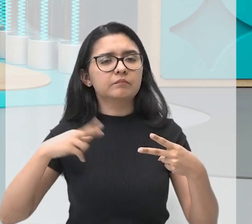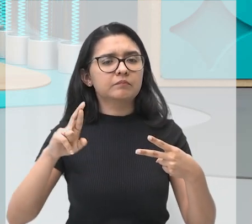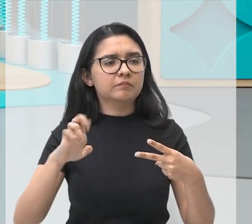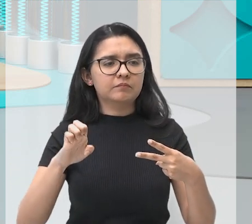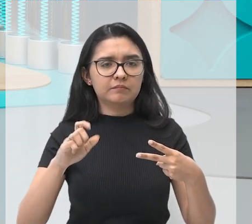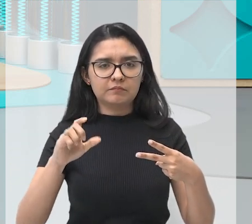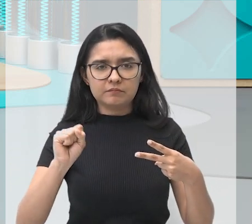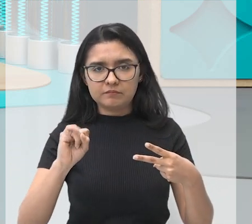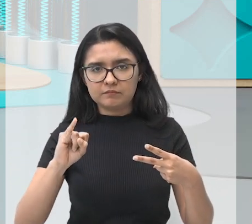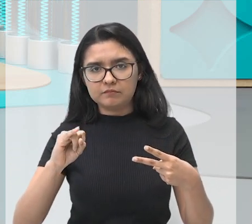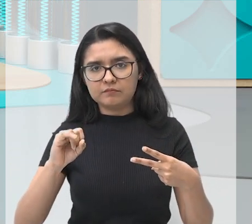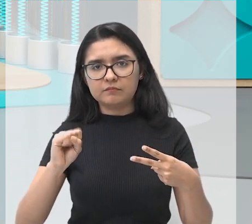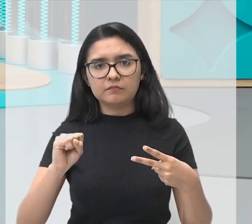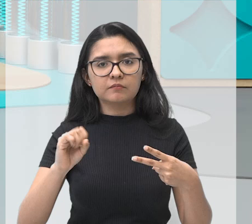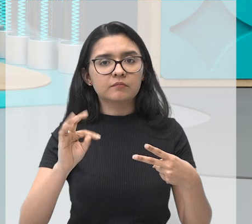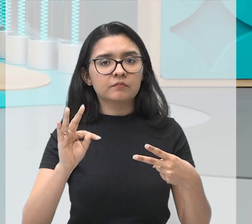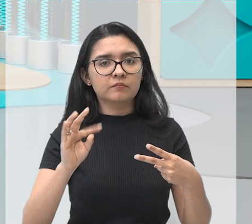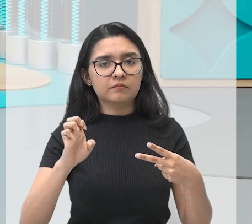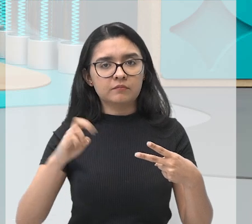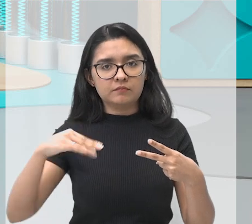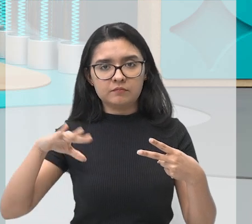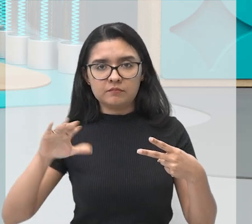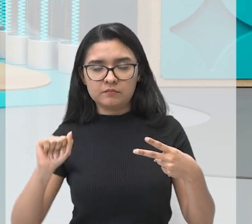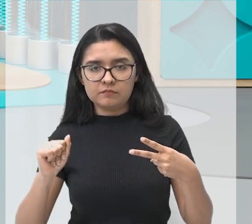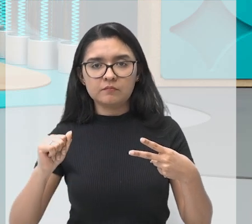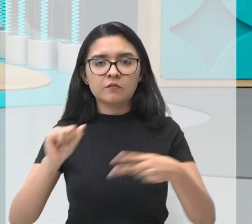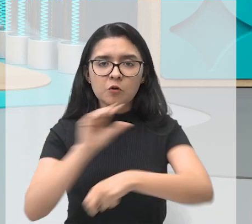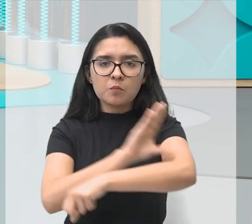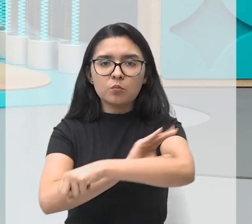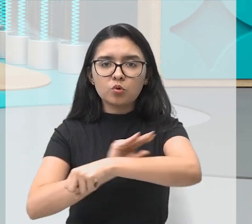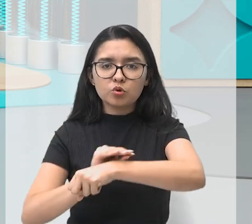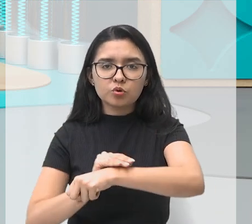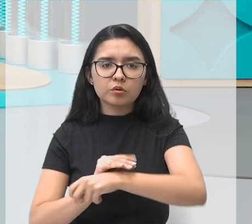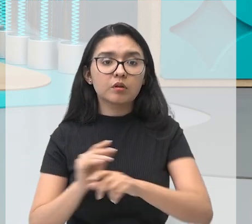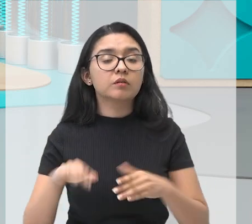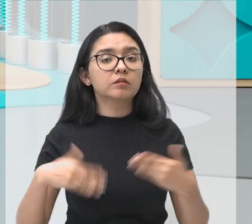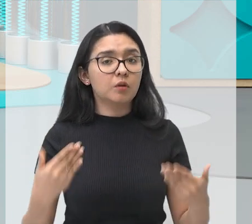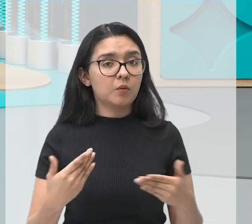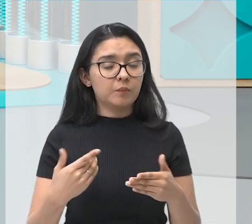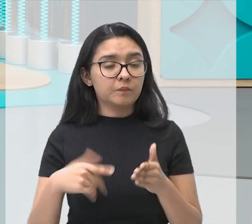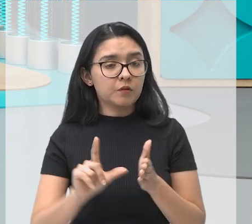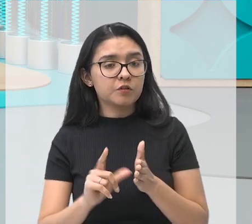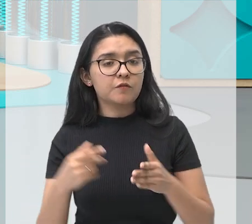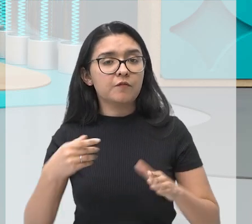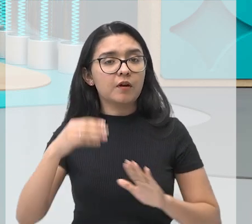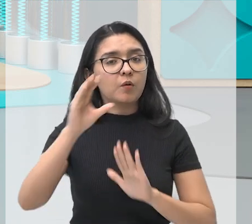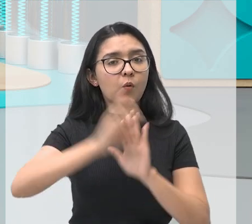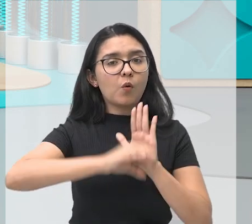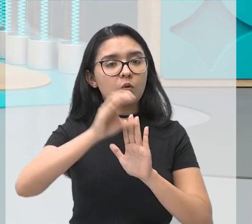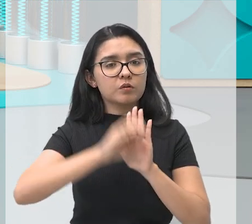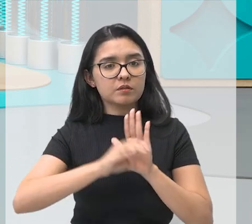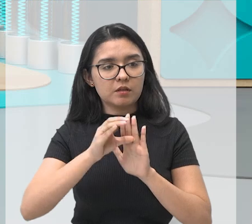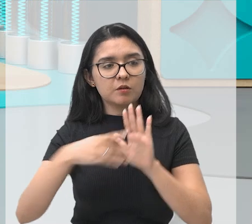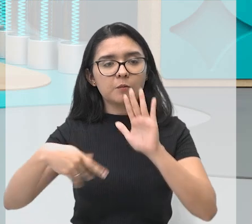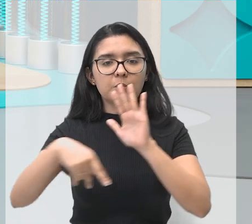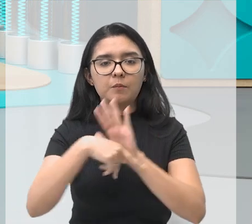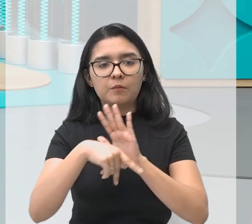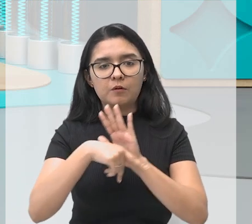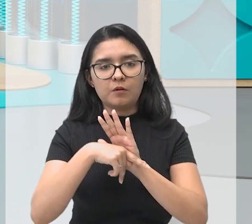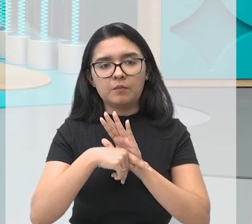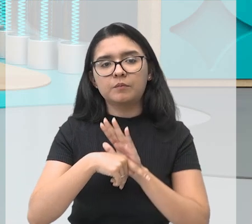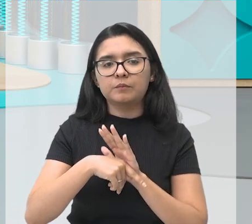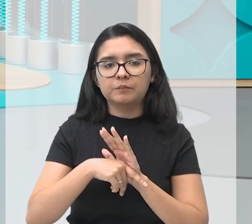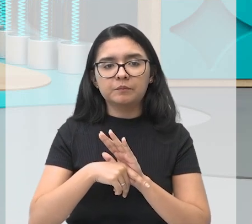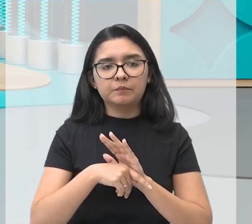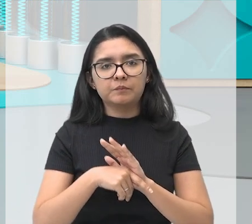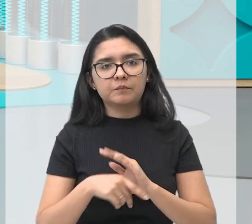resistência muscular. Mas antes, vamos entender aí só o que é resistência. E aí a gente já precisa chamar aqui o nosso checklist